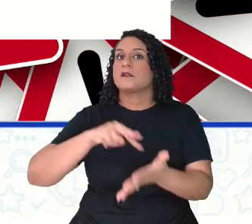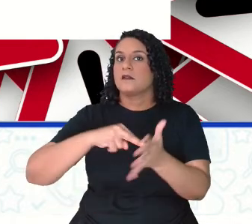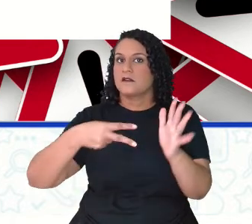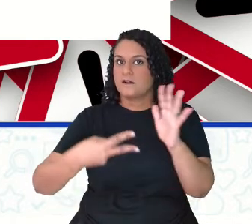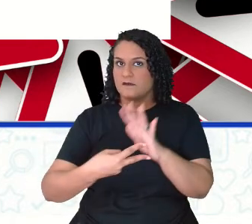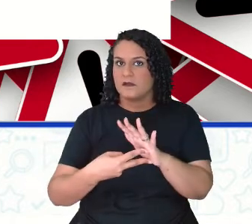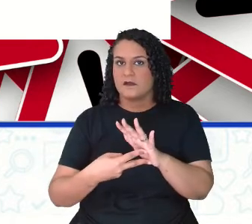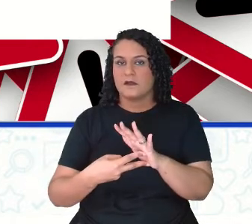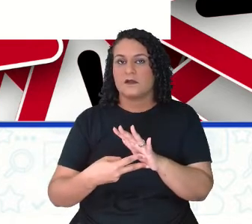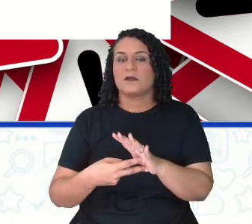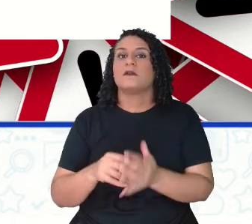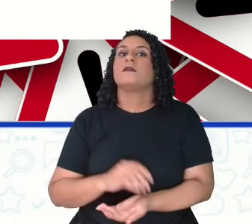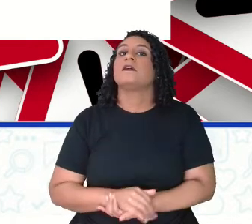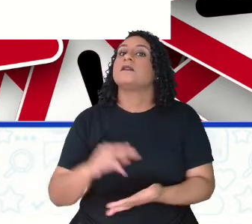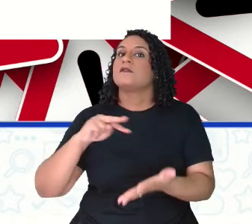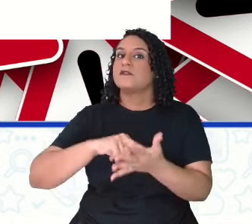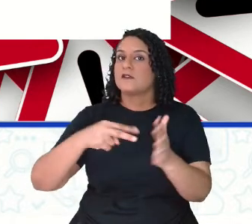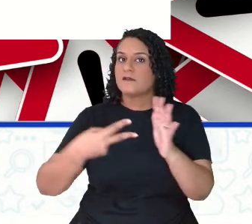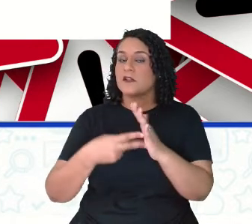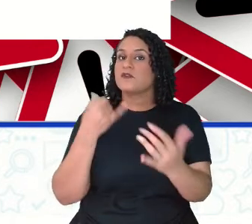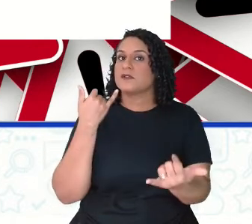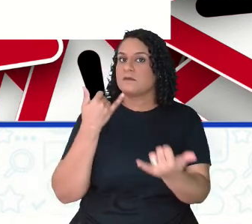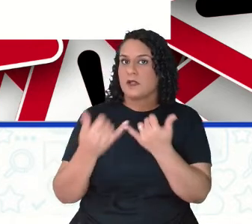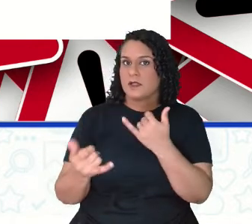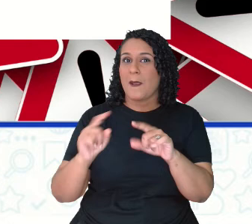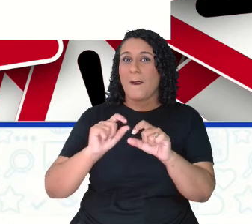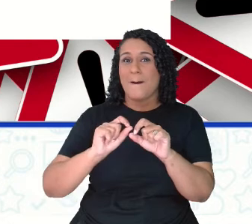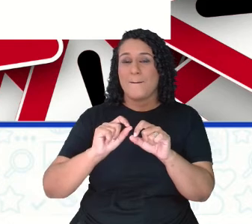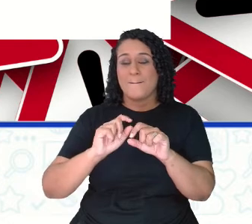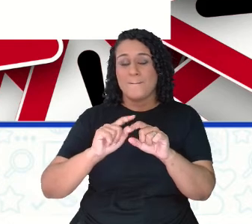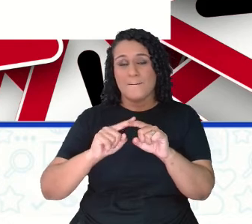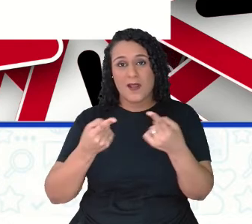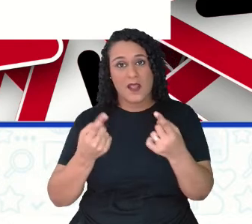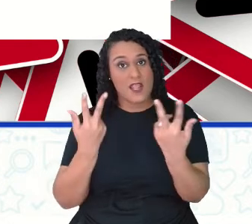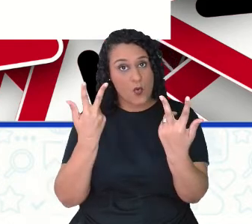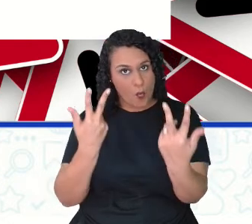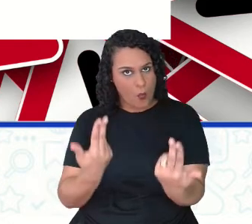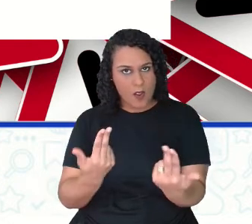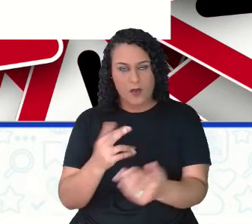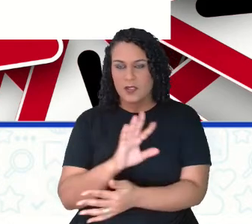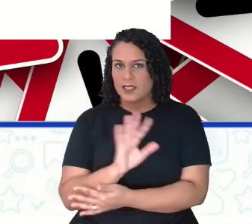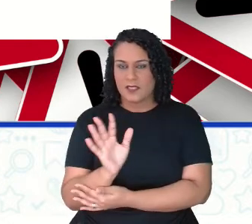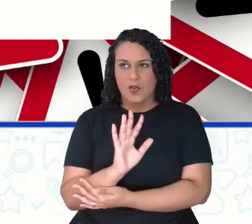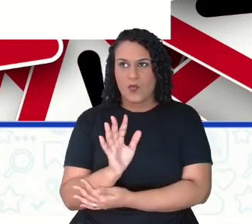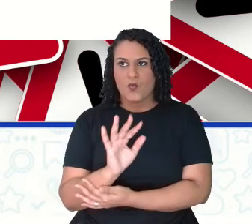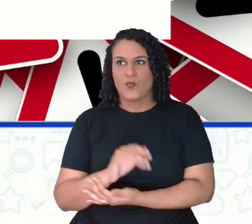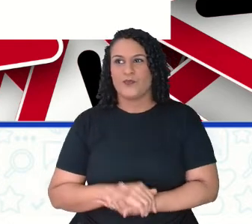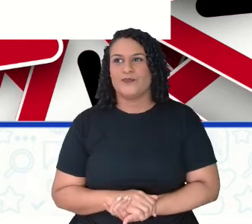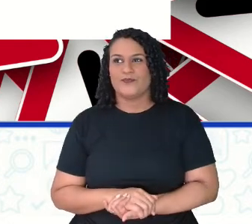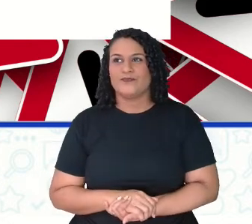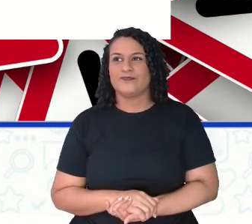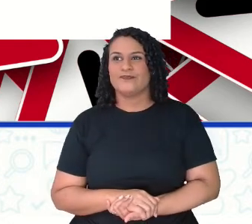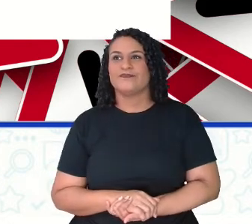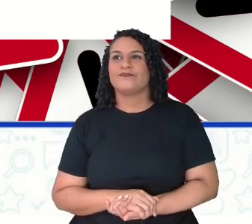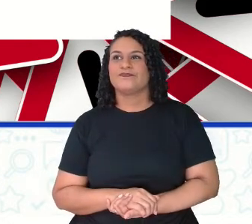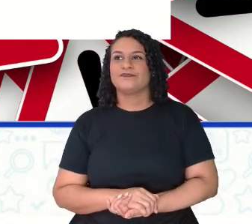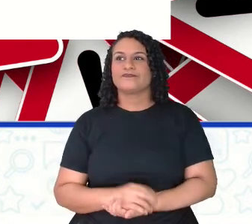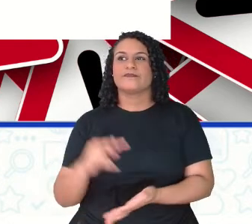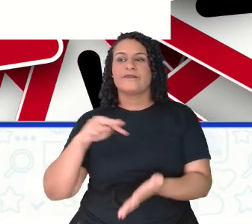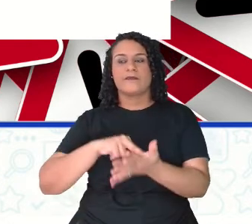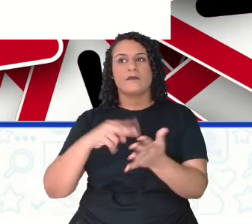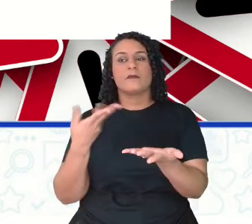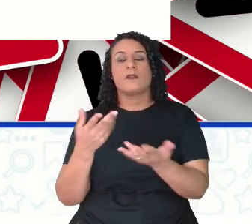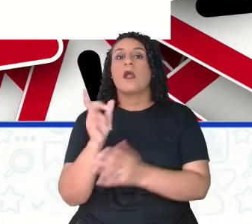não são sentidos semelhantes, não sentidos iguais, tá? Sentidos,